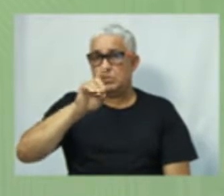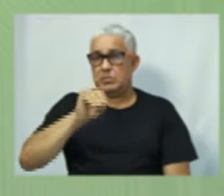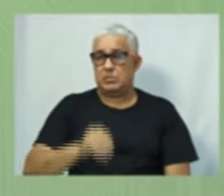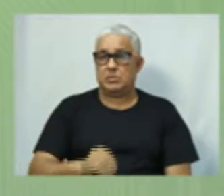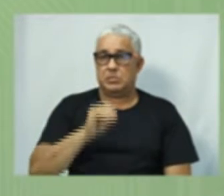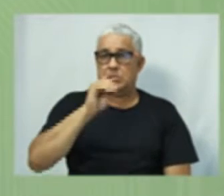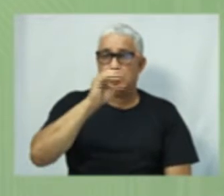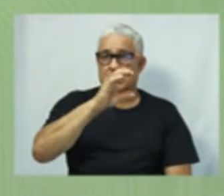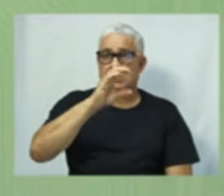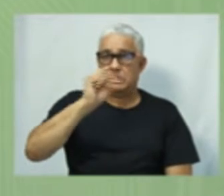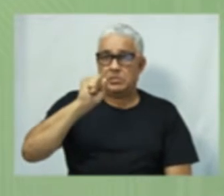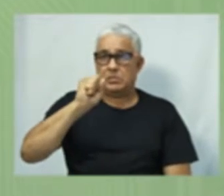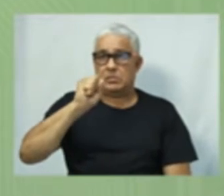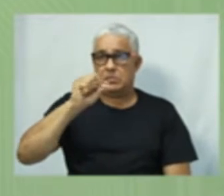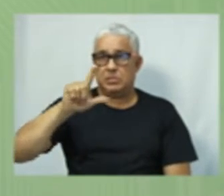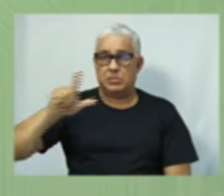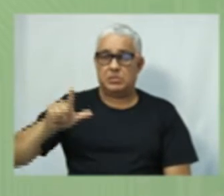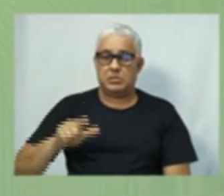13.344.